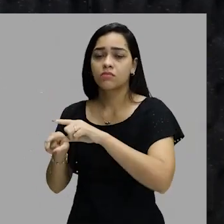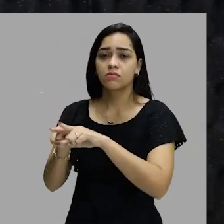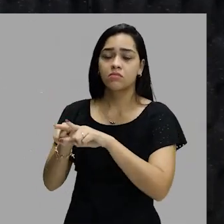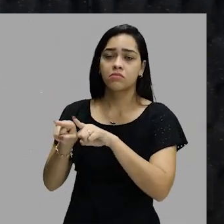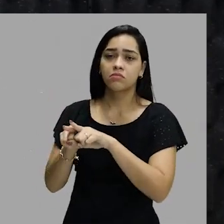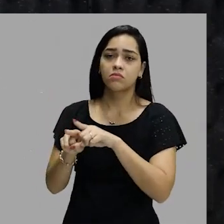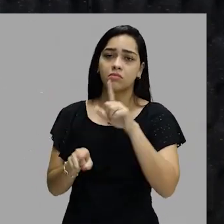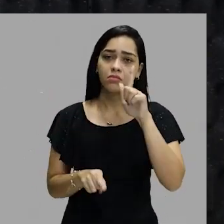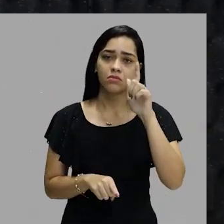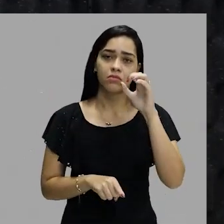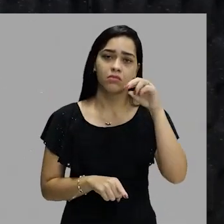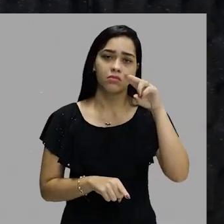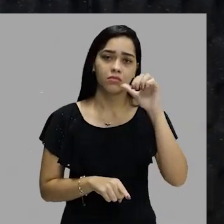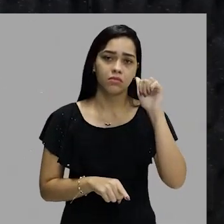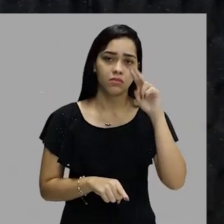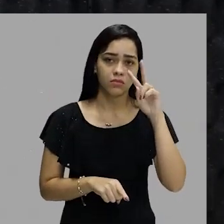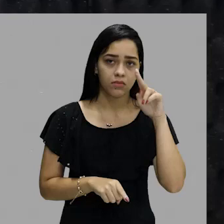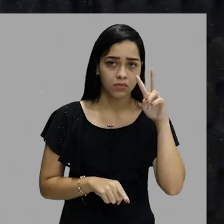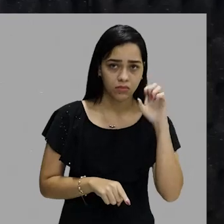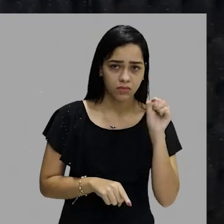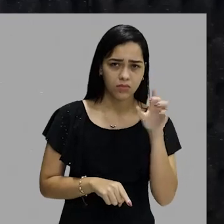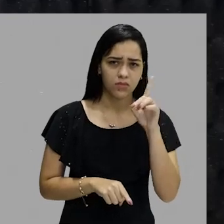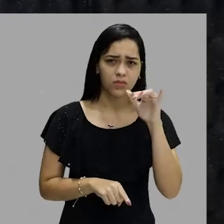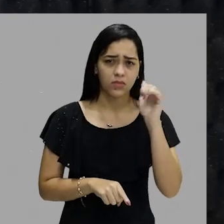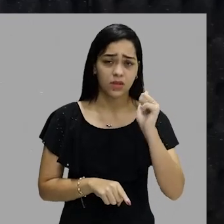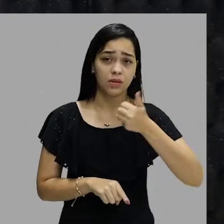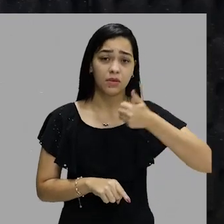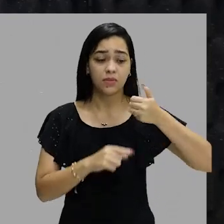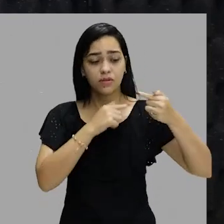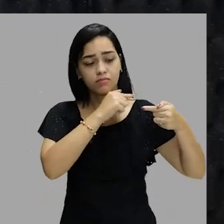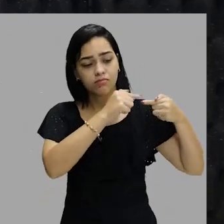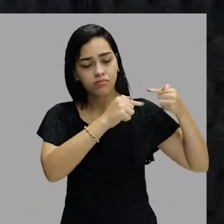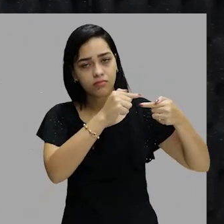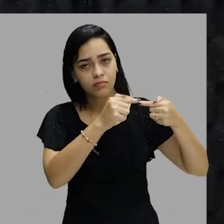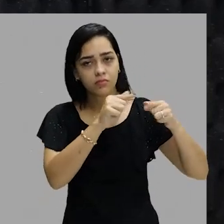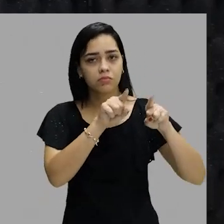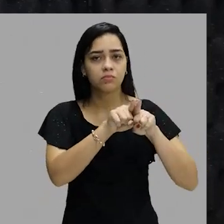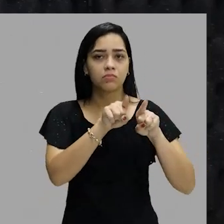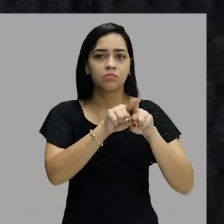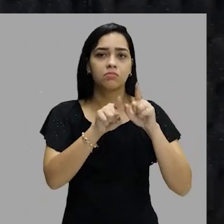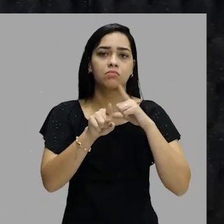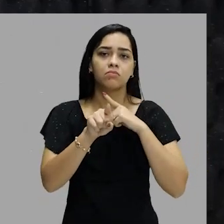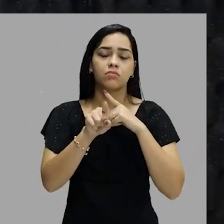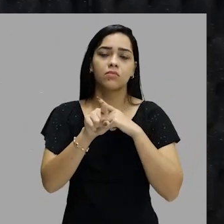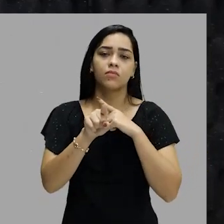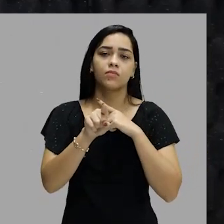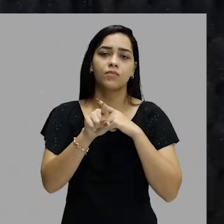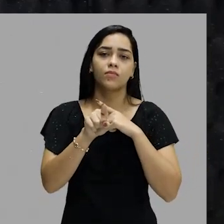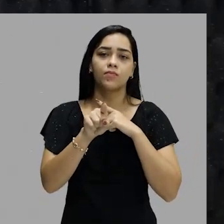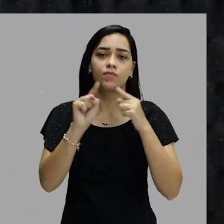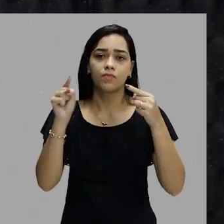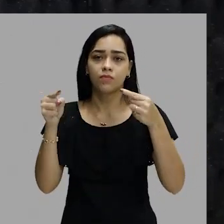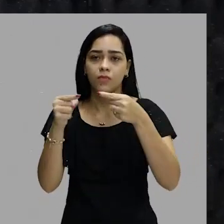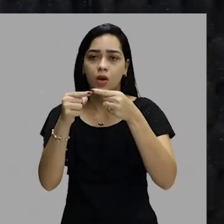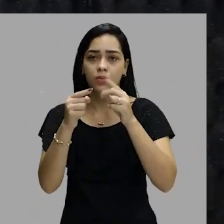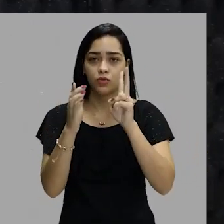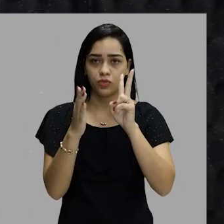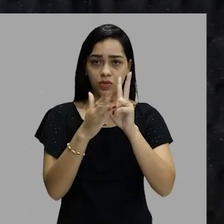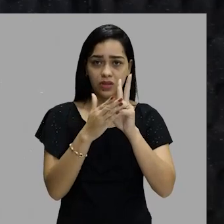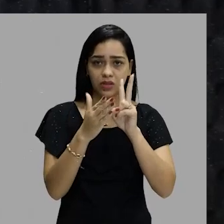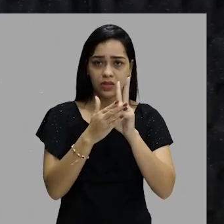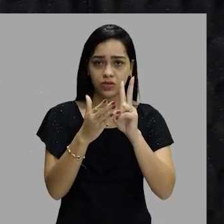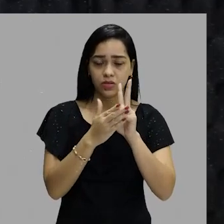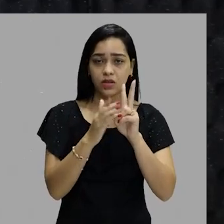embora Gonçalves Dias seja da primeira geração romântica e se enquadre no indianismo, né?